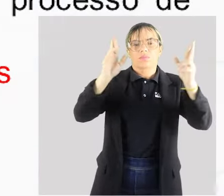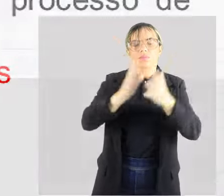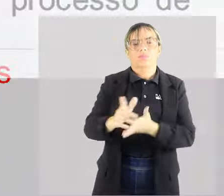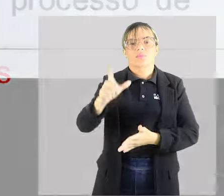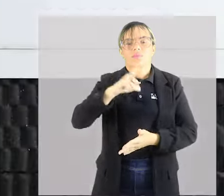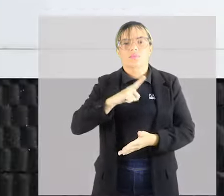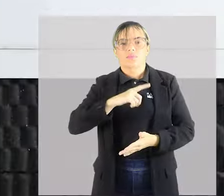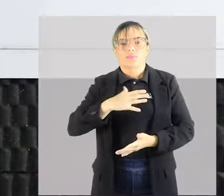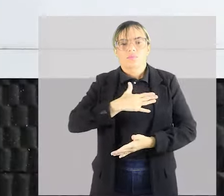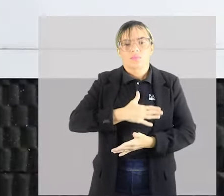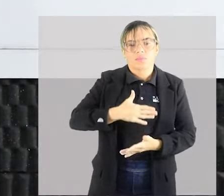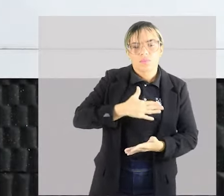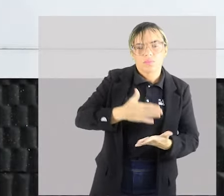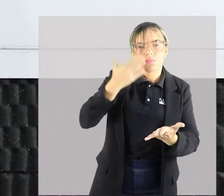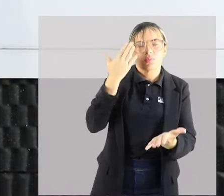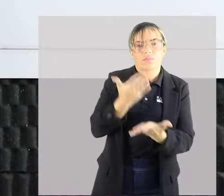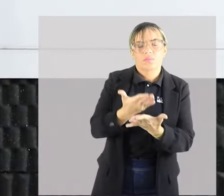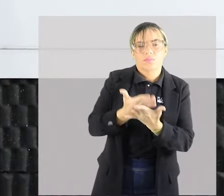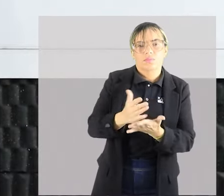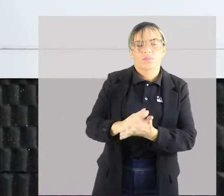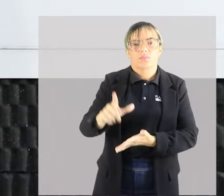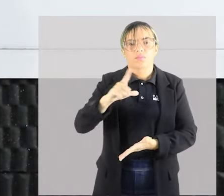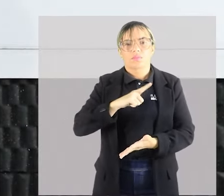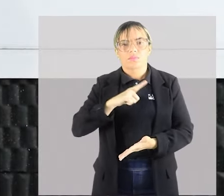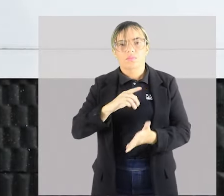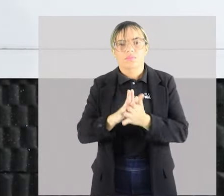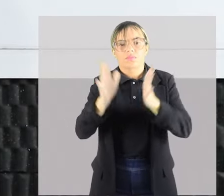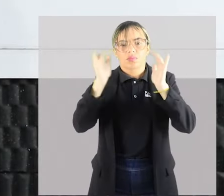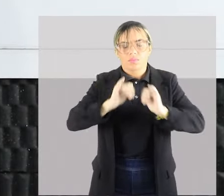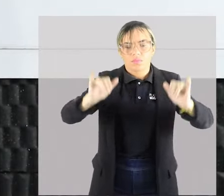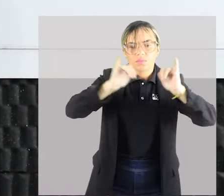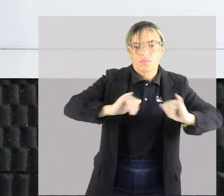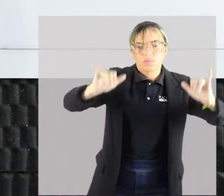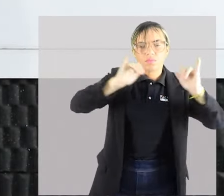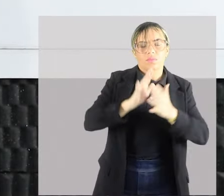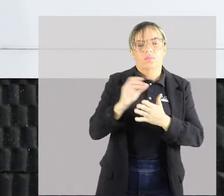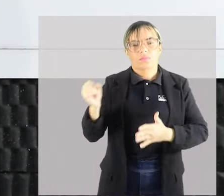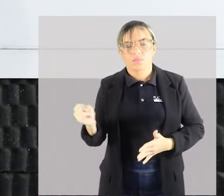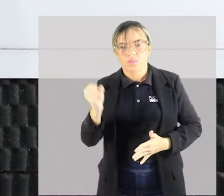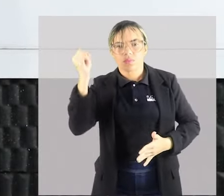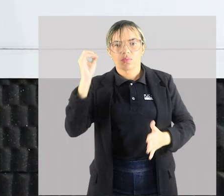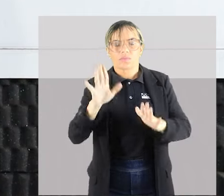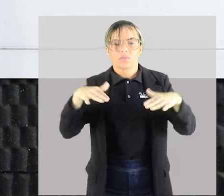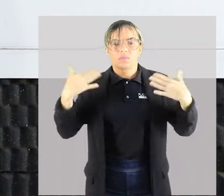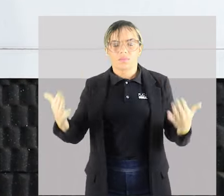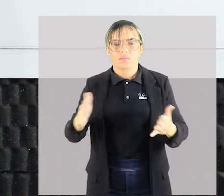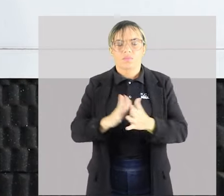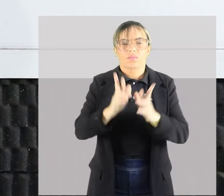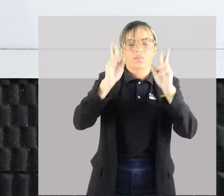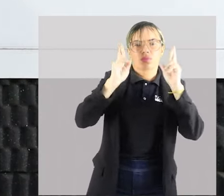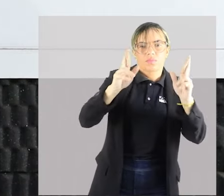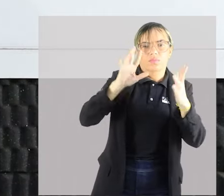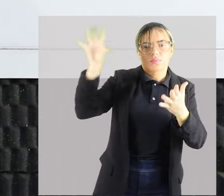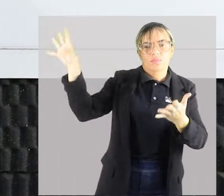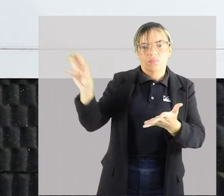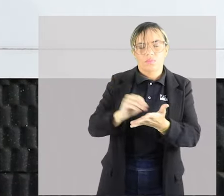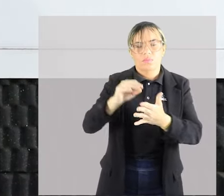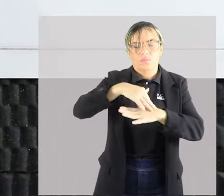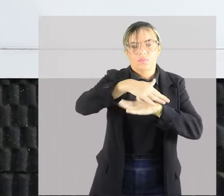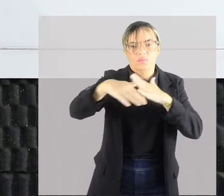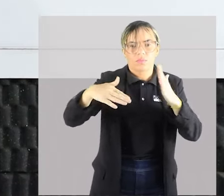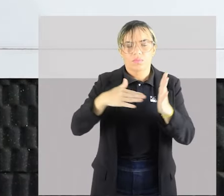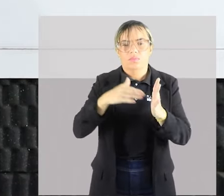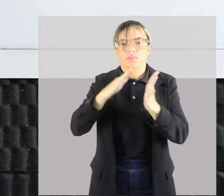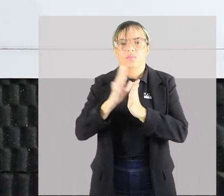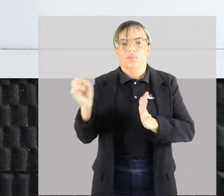tenha gostado dessa aula né a gente teve muitas informações aí relevantes interessantes Espero que você tenha anotado tudo aí